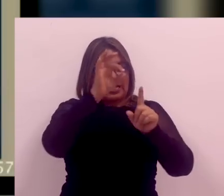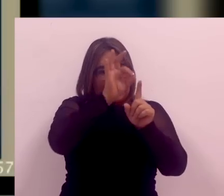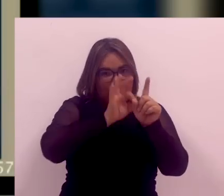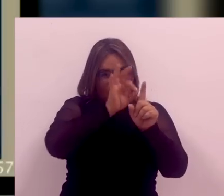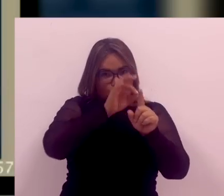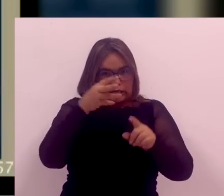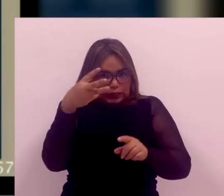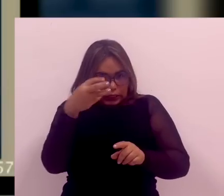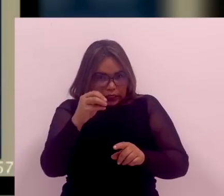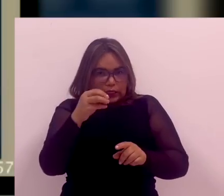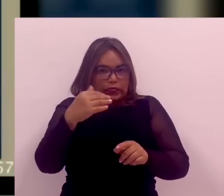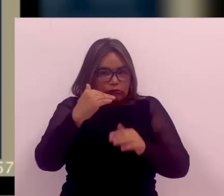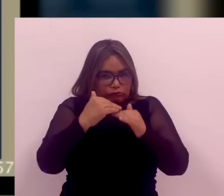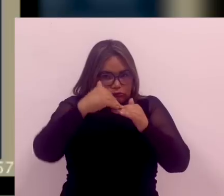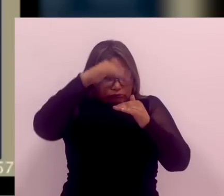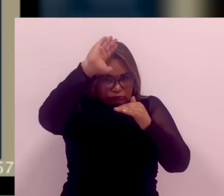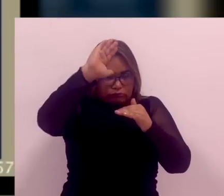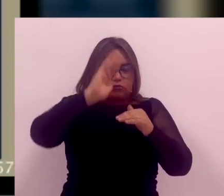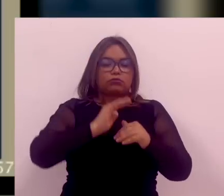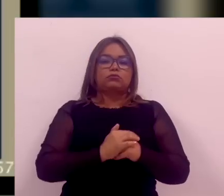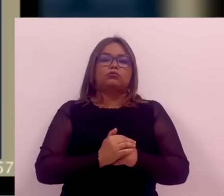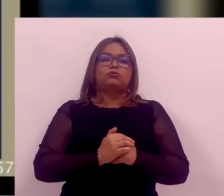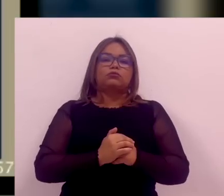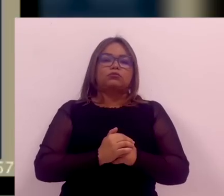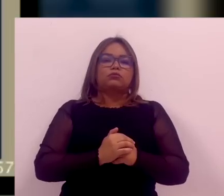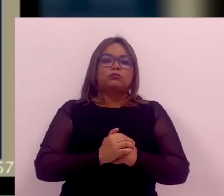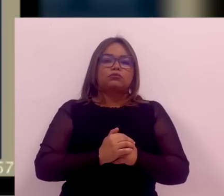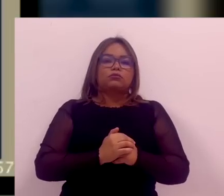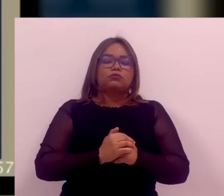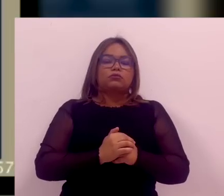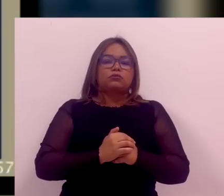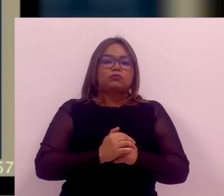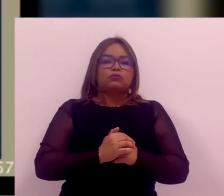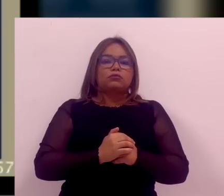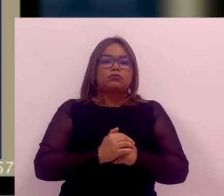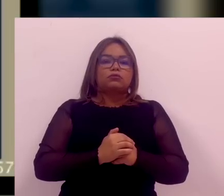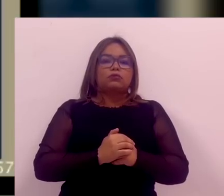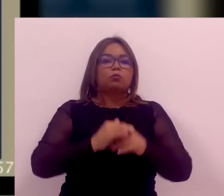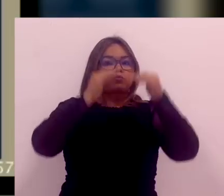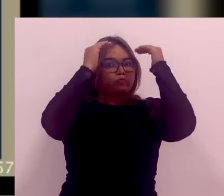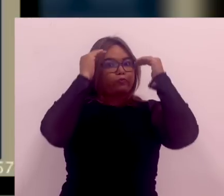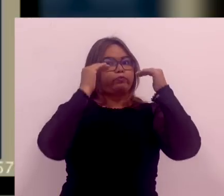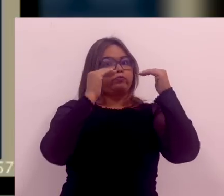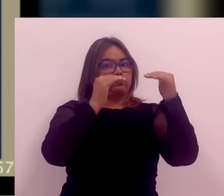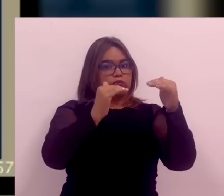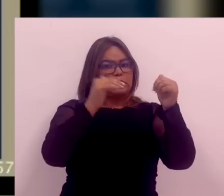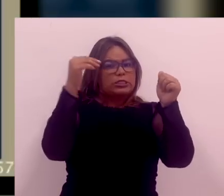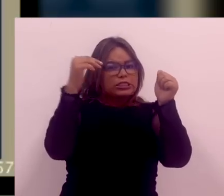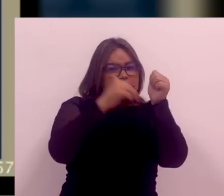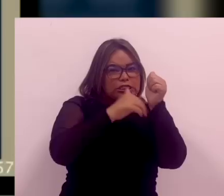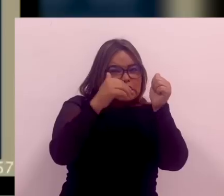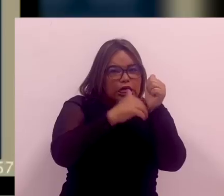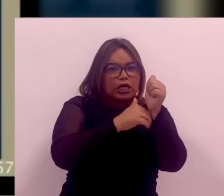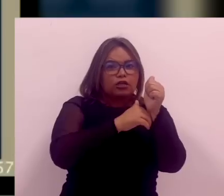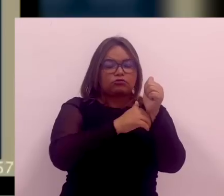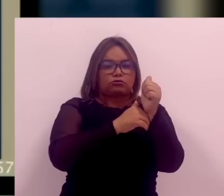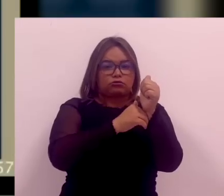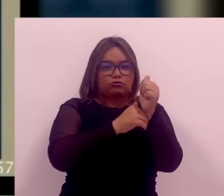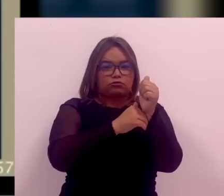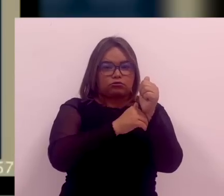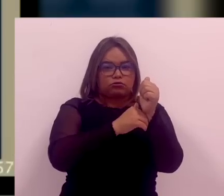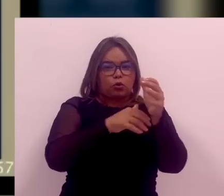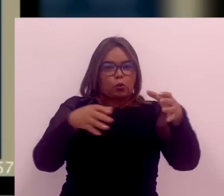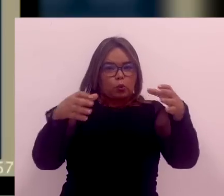de grau 30 ou superior, a quem nós escolheremos. Com respeito aos nossos irmãos da maçonaria, esses homens devem prometer